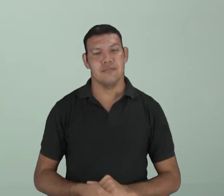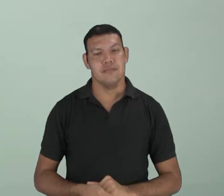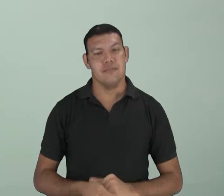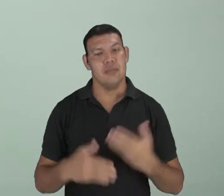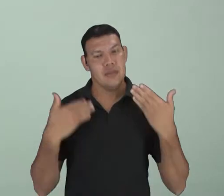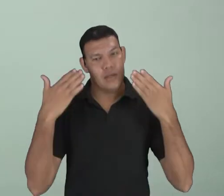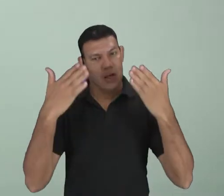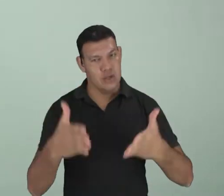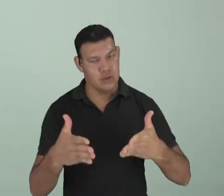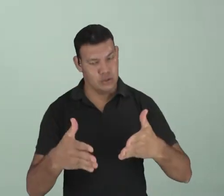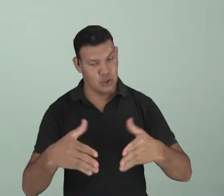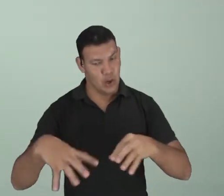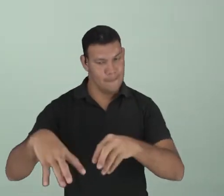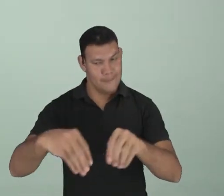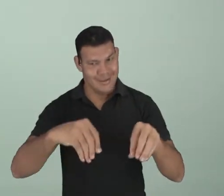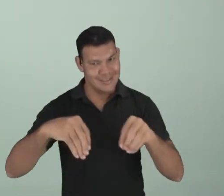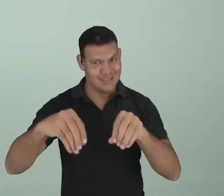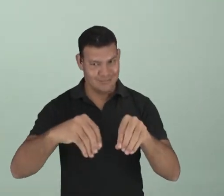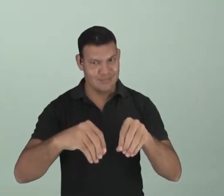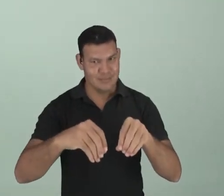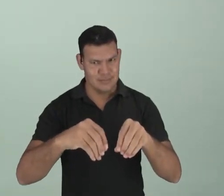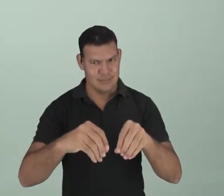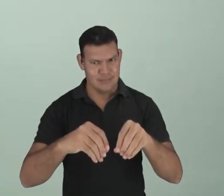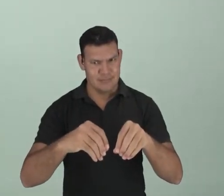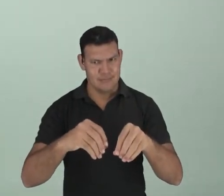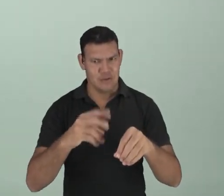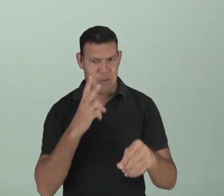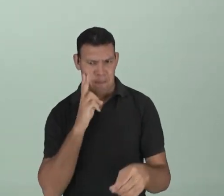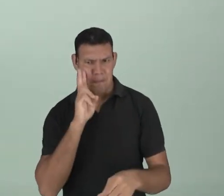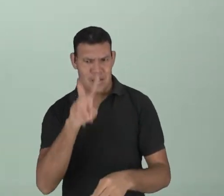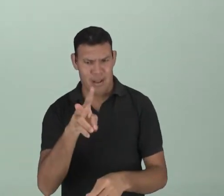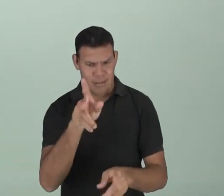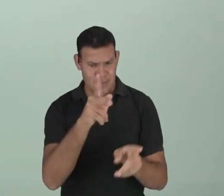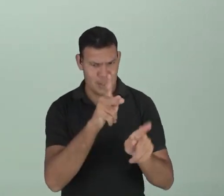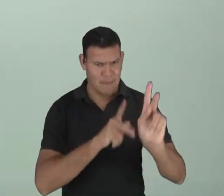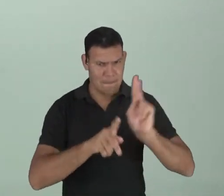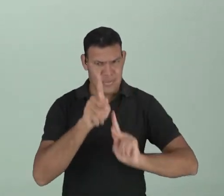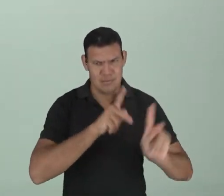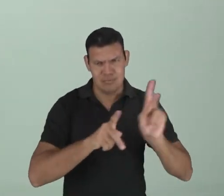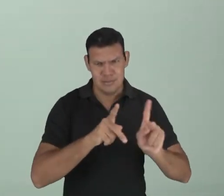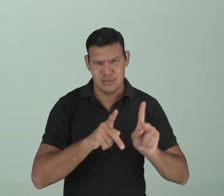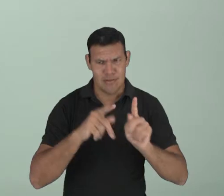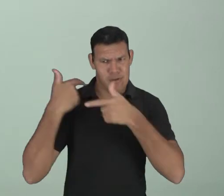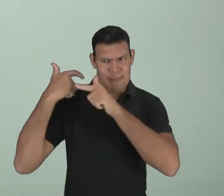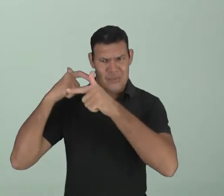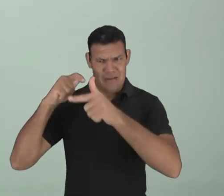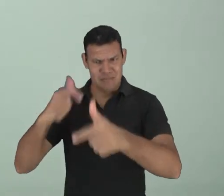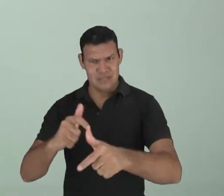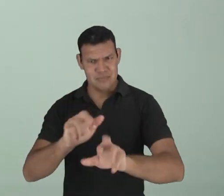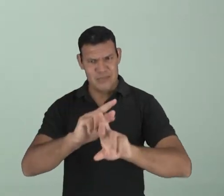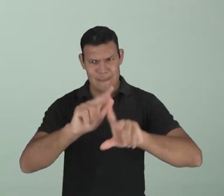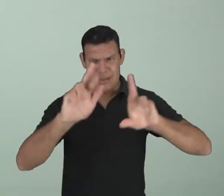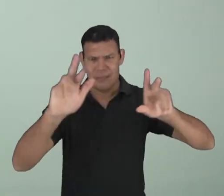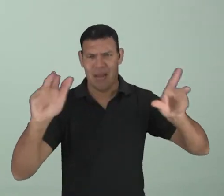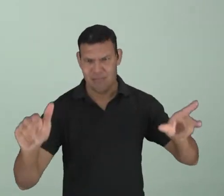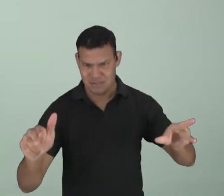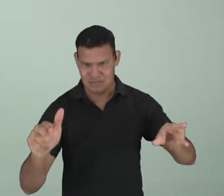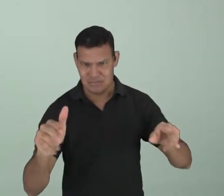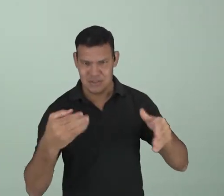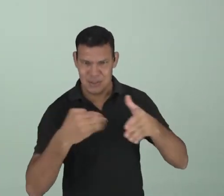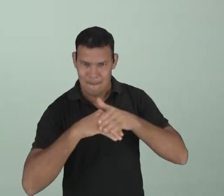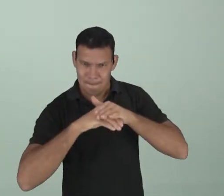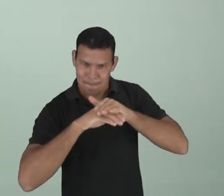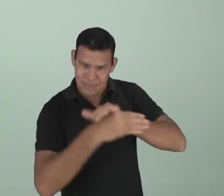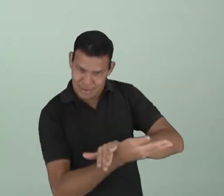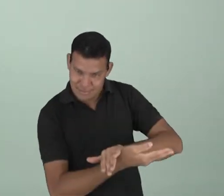chegam até o nosso território e se deparam com uma cultura e com povos com tradições totalmente diferentes daqueles que eles eram acostumados.